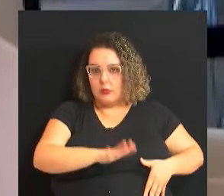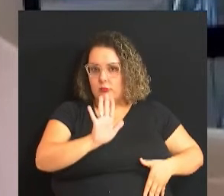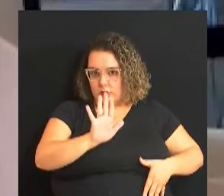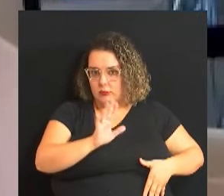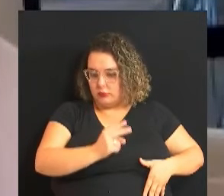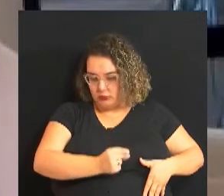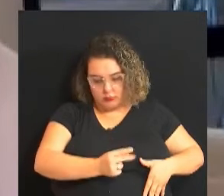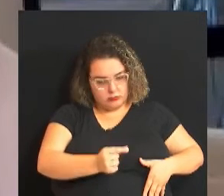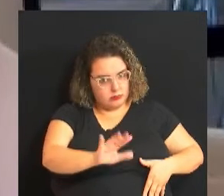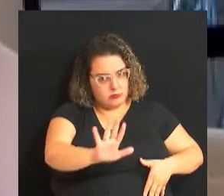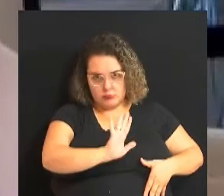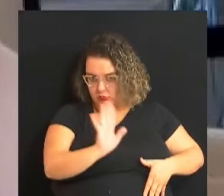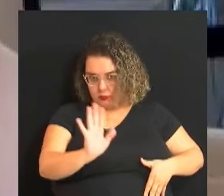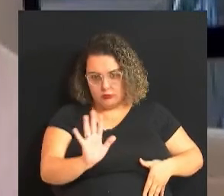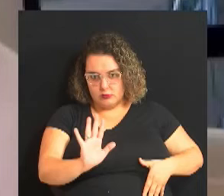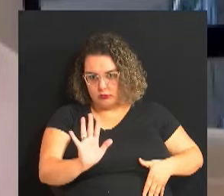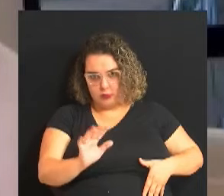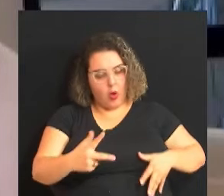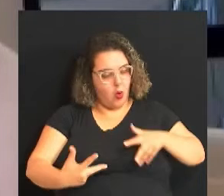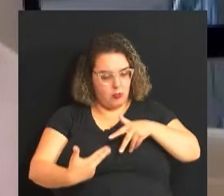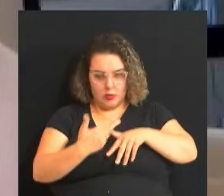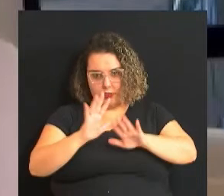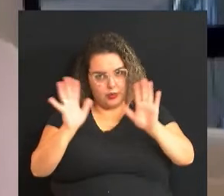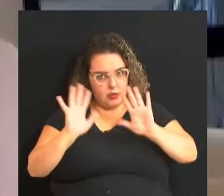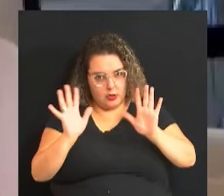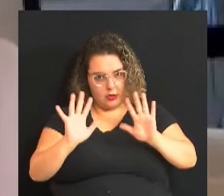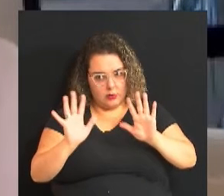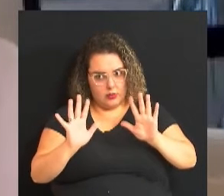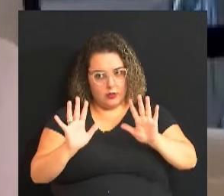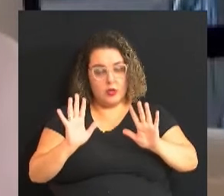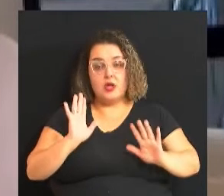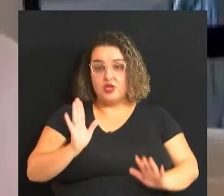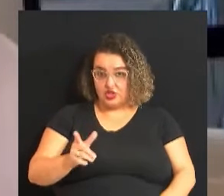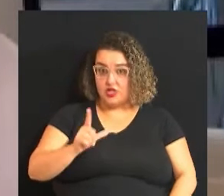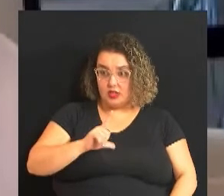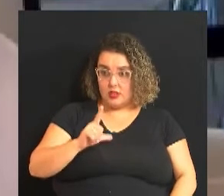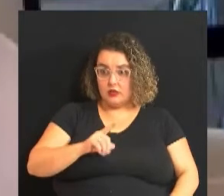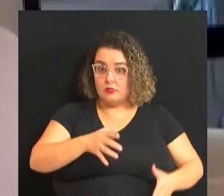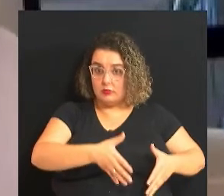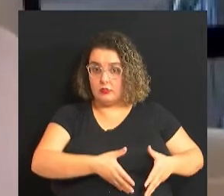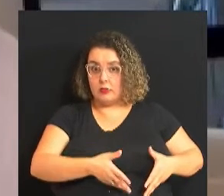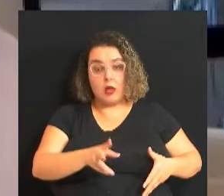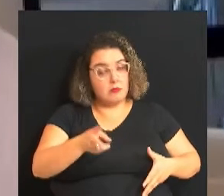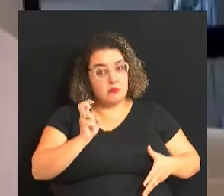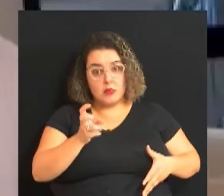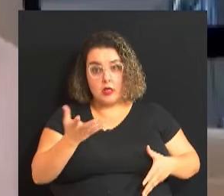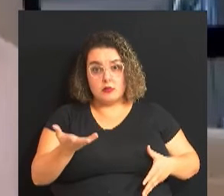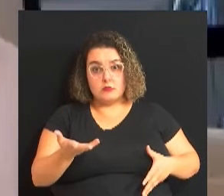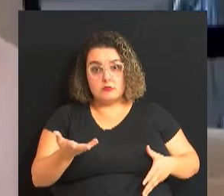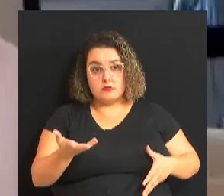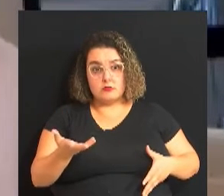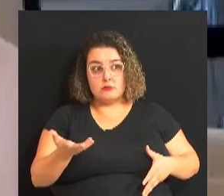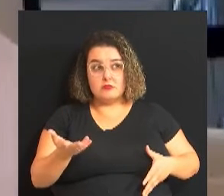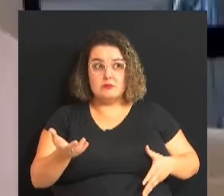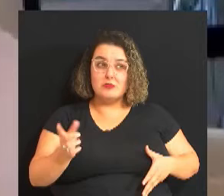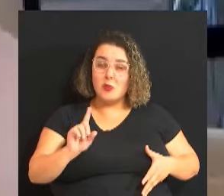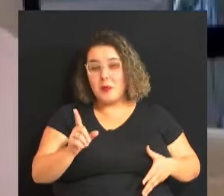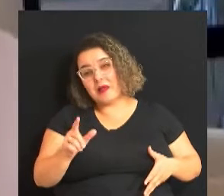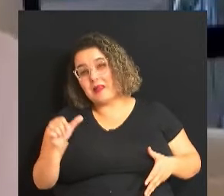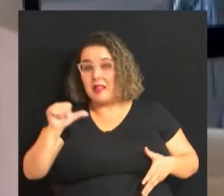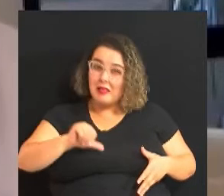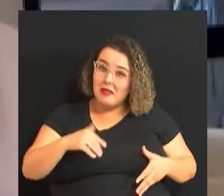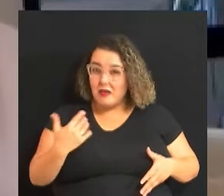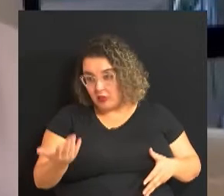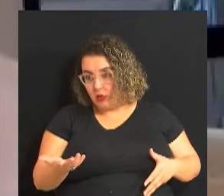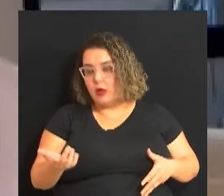vida. Porque a pessoa, depois de já ter o estômago, ela acaba percebendo que a coisa não é tão ruim assim, né?